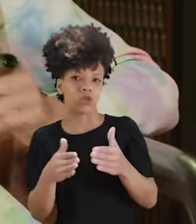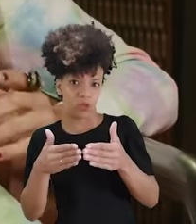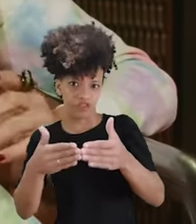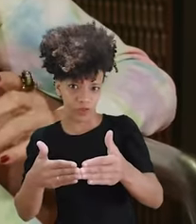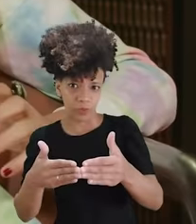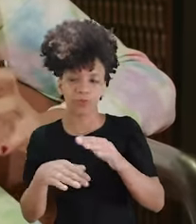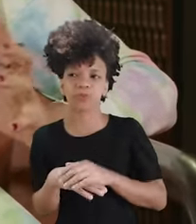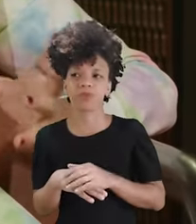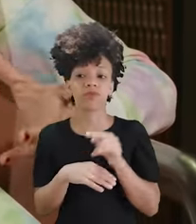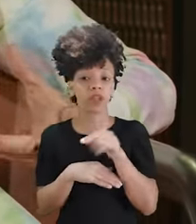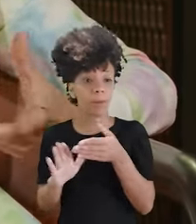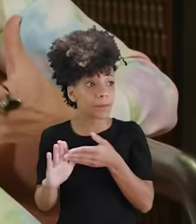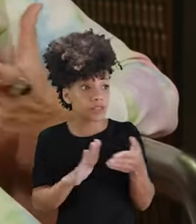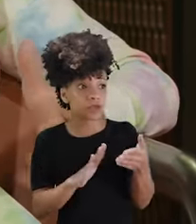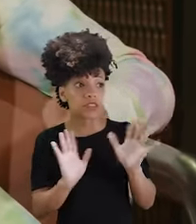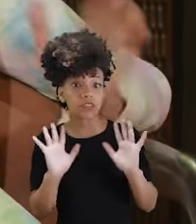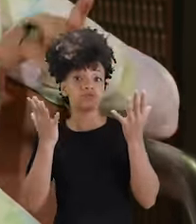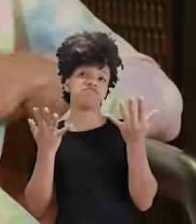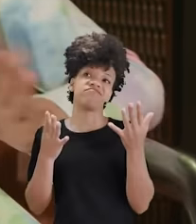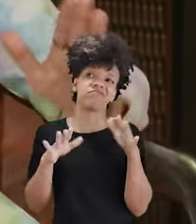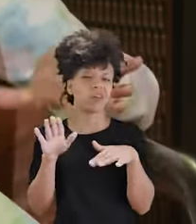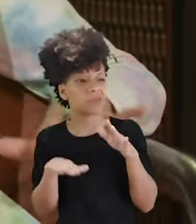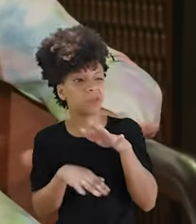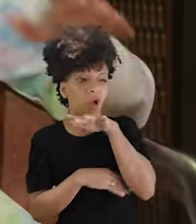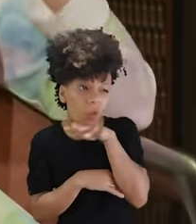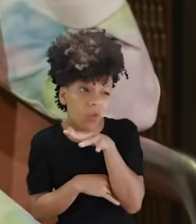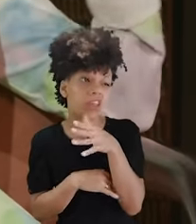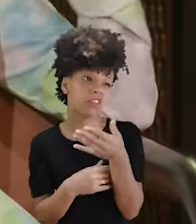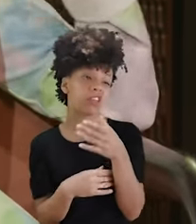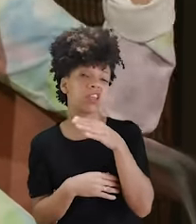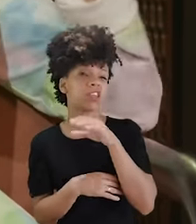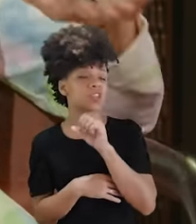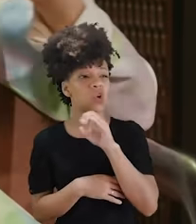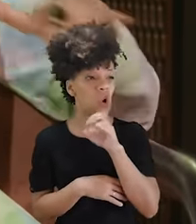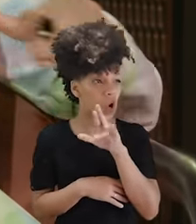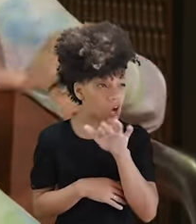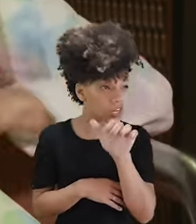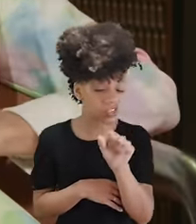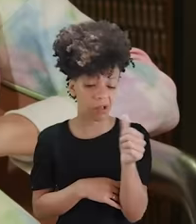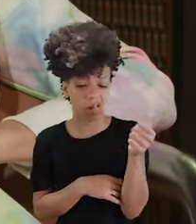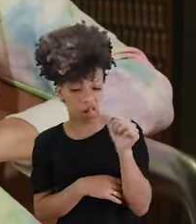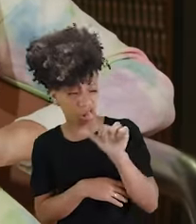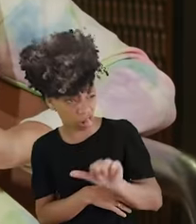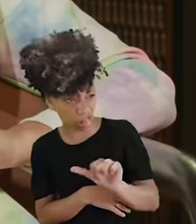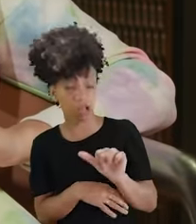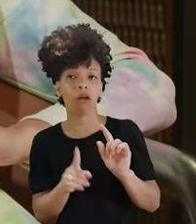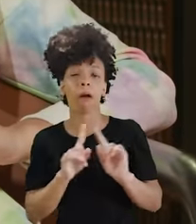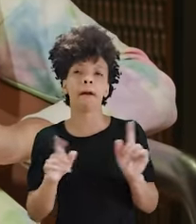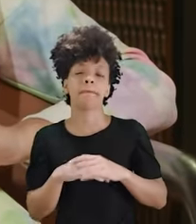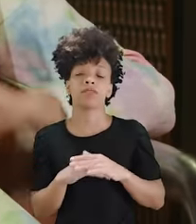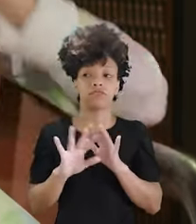Crown E lá eles estavam no momento hoje entretenimento tava meio em baixa com os escuros bem dão